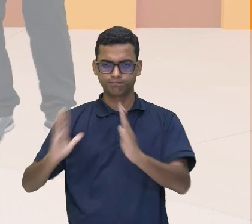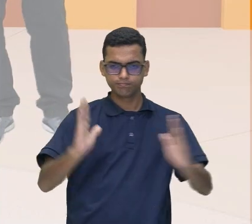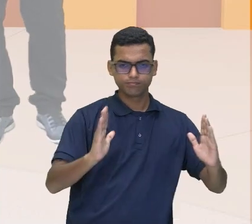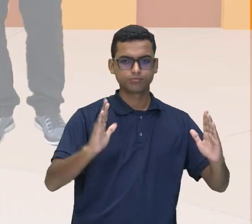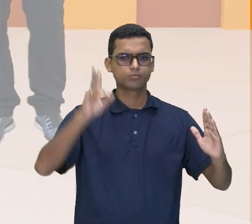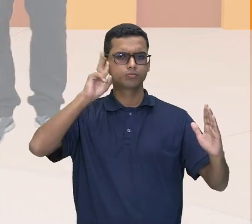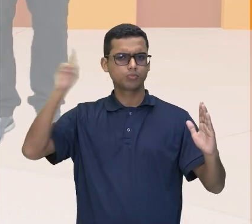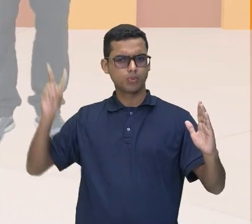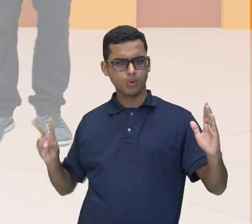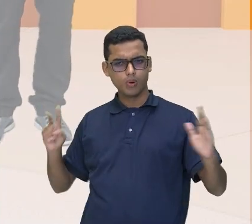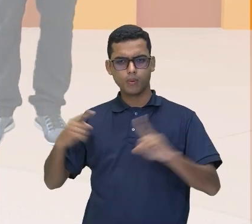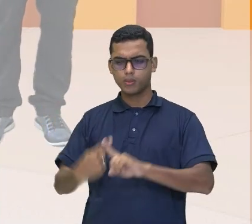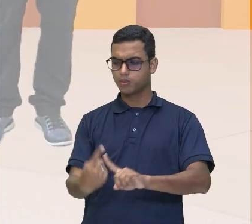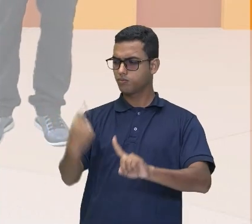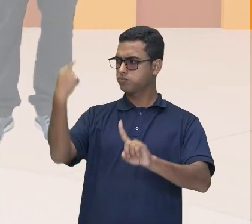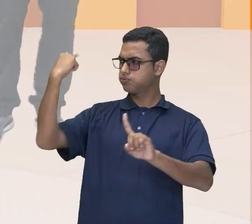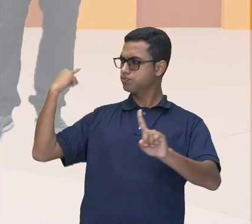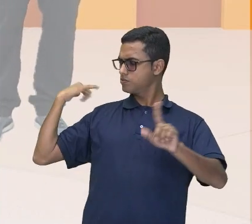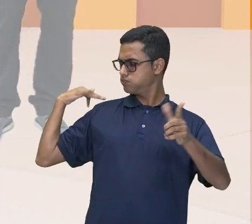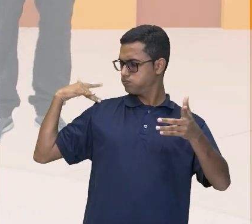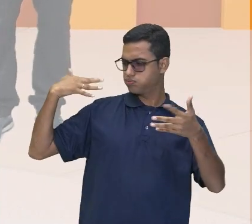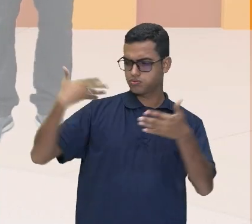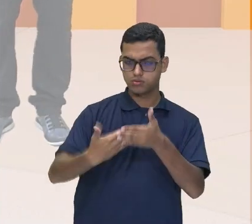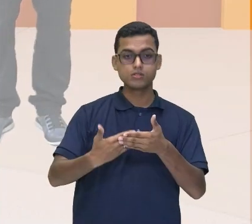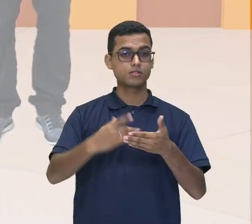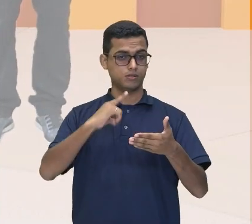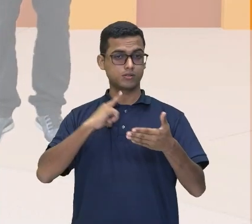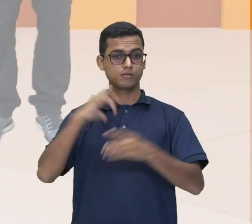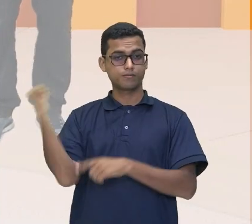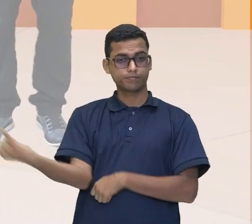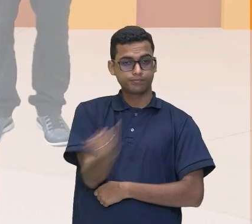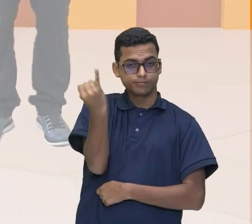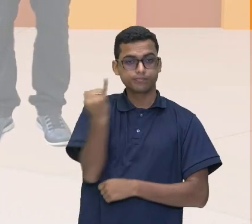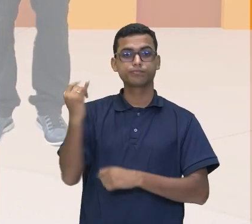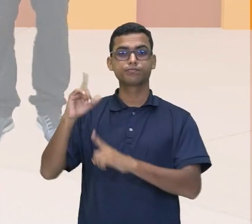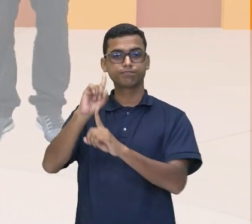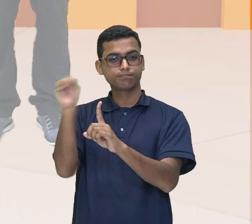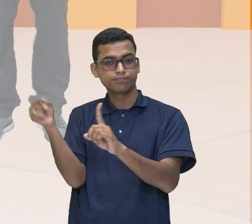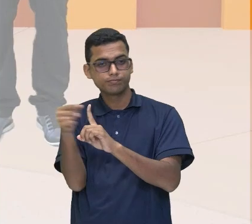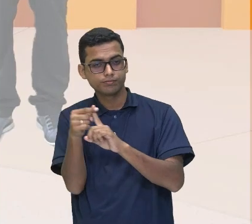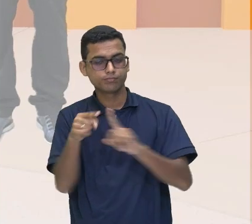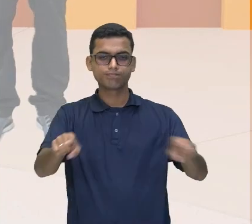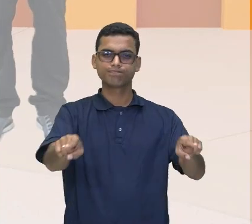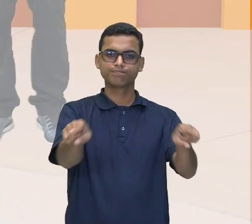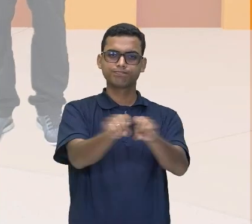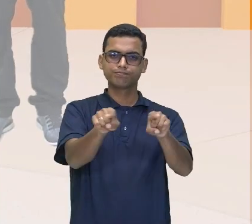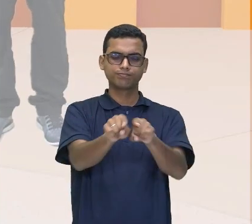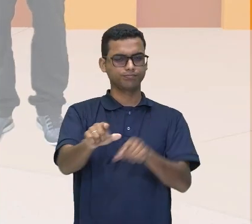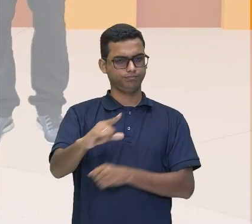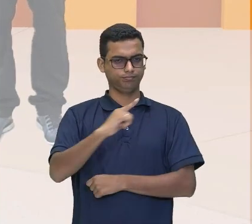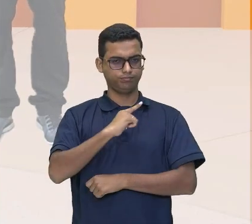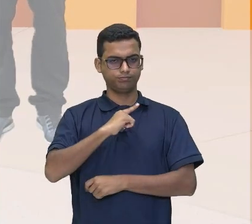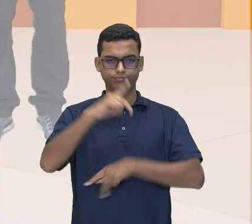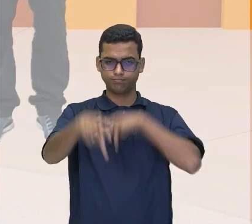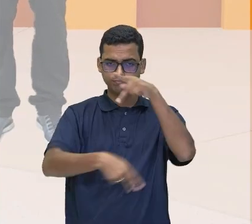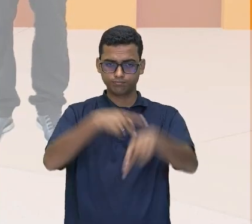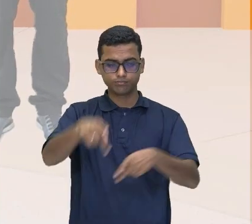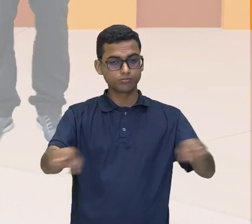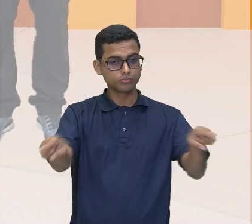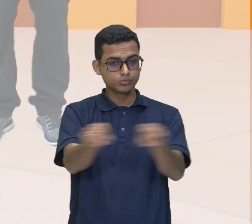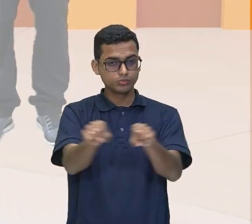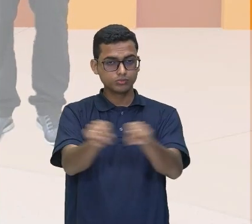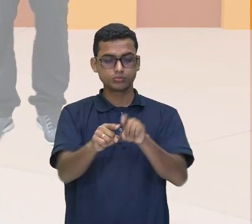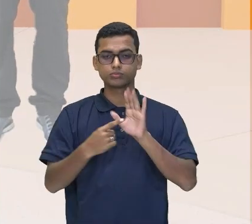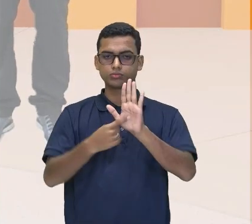tem a sua função, ela tem a sua importância. Então, para os povos aqui também, para a